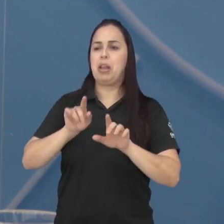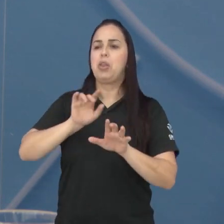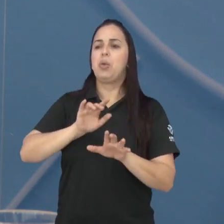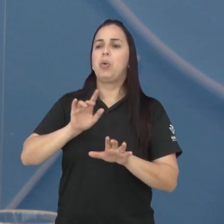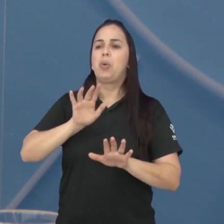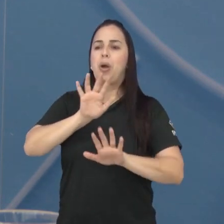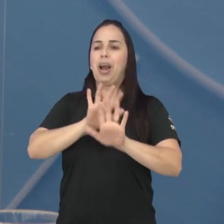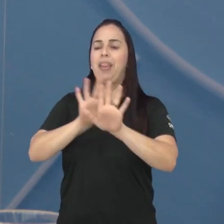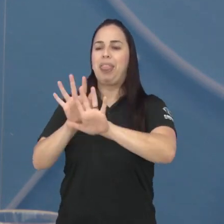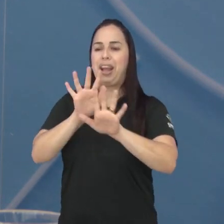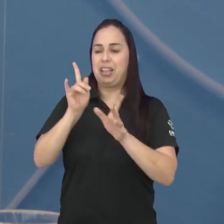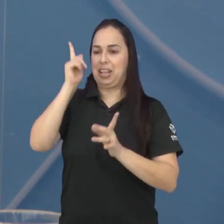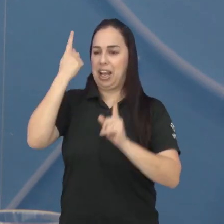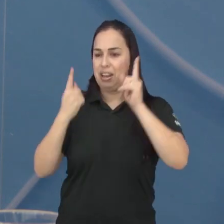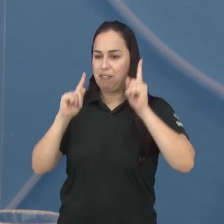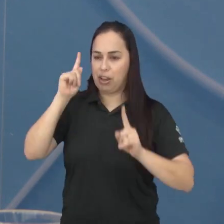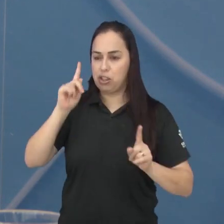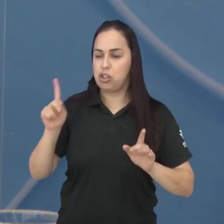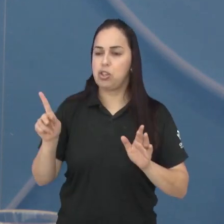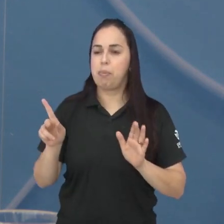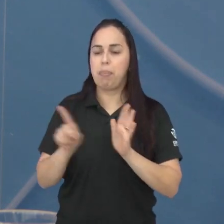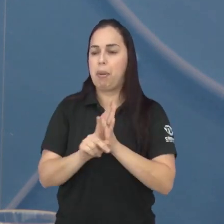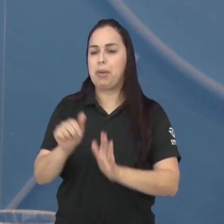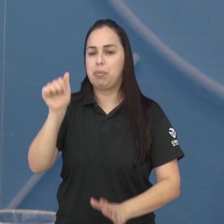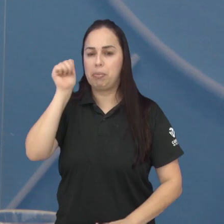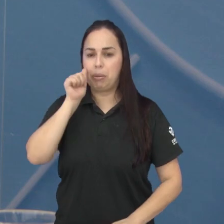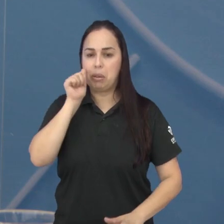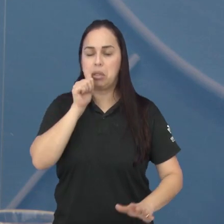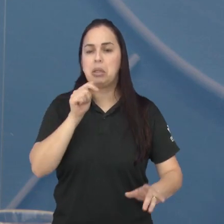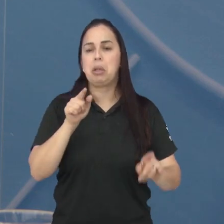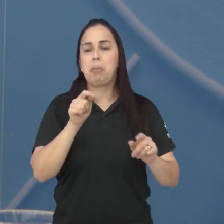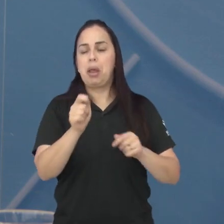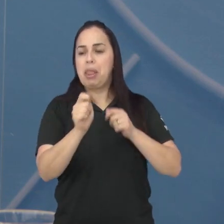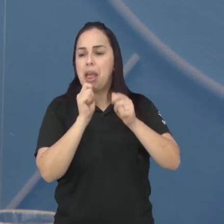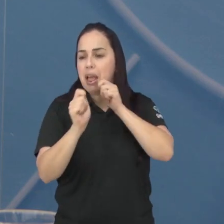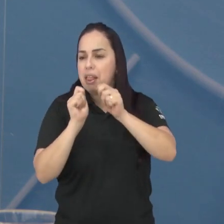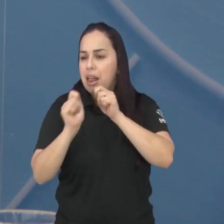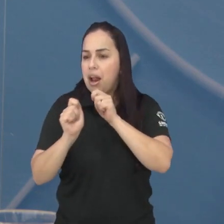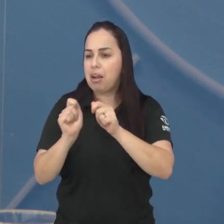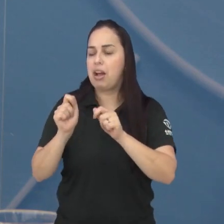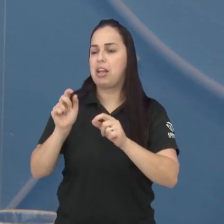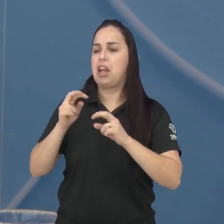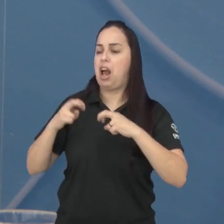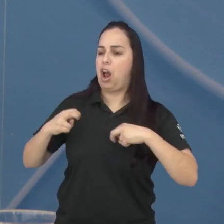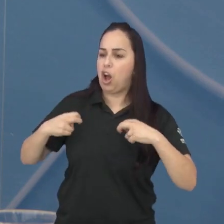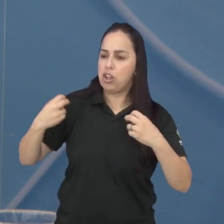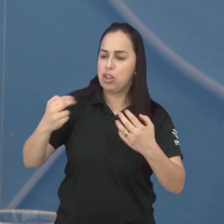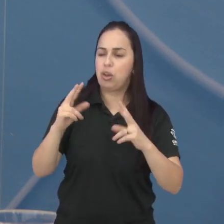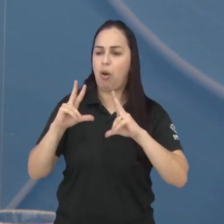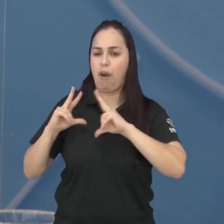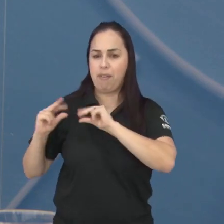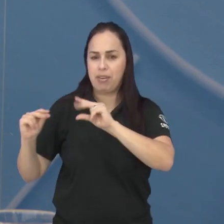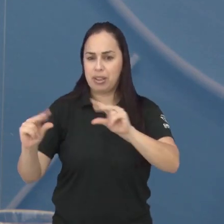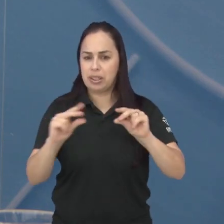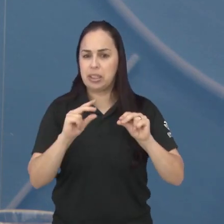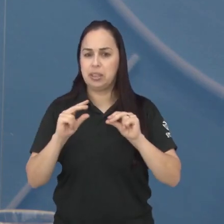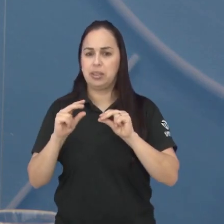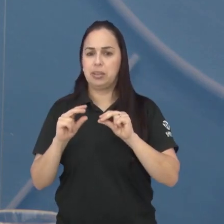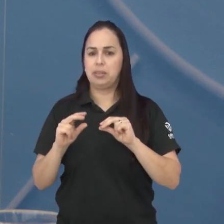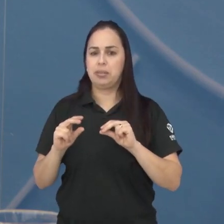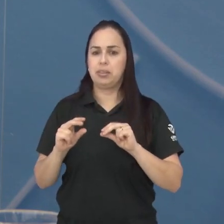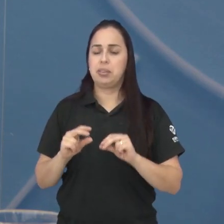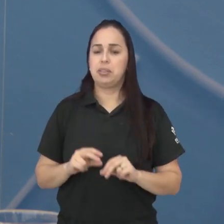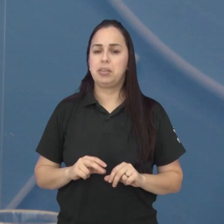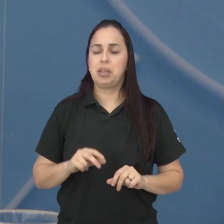carnaval só de mulheres, aparece às vezes em entrevista, escreve alguma coisa e tal, participa de roda de conversa. Acaba